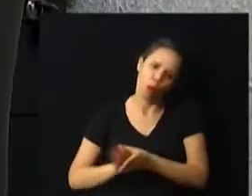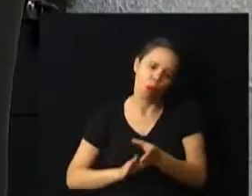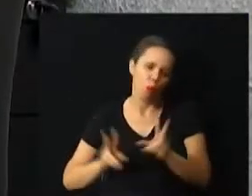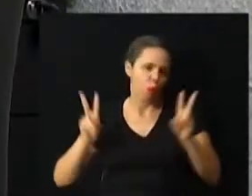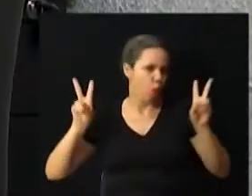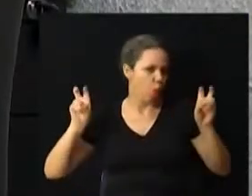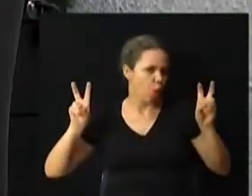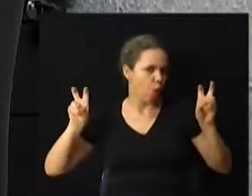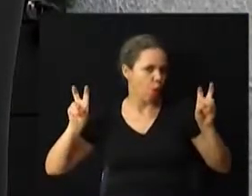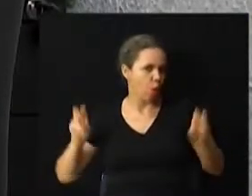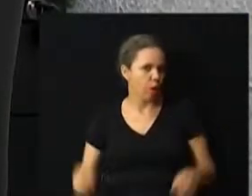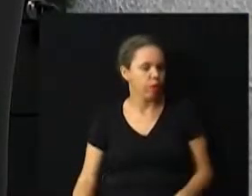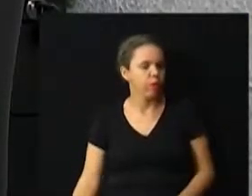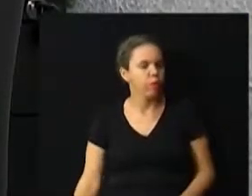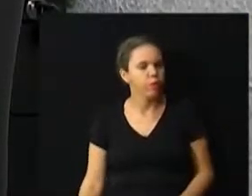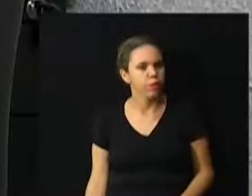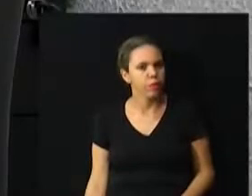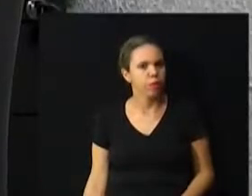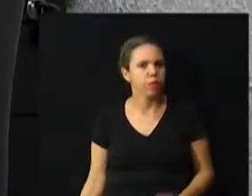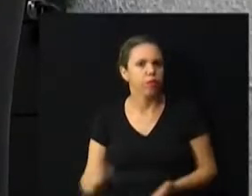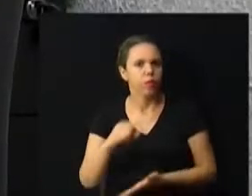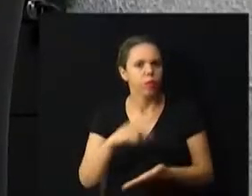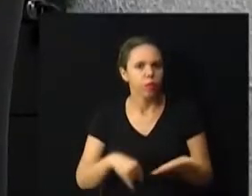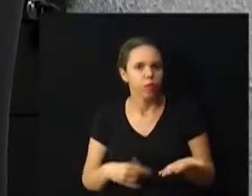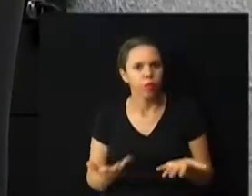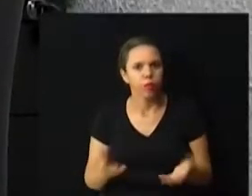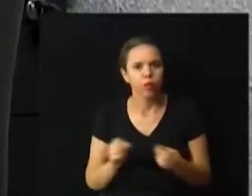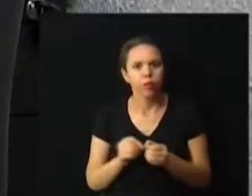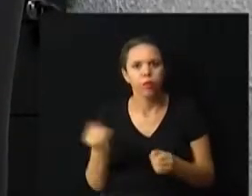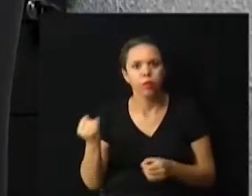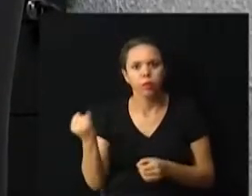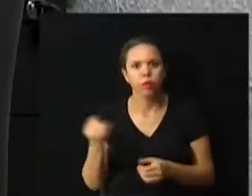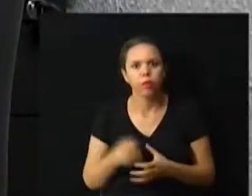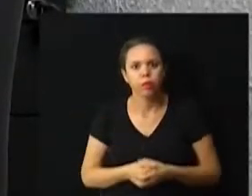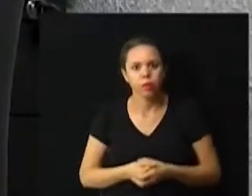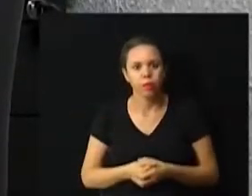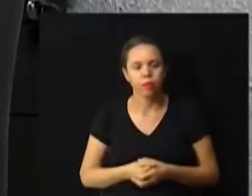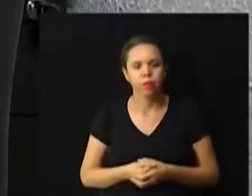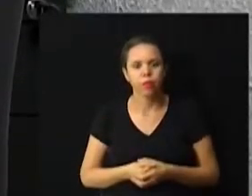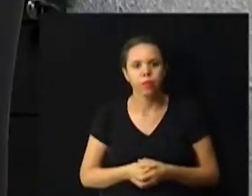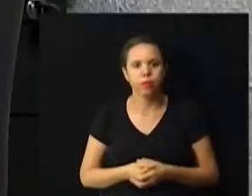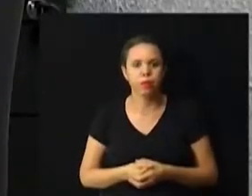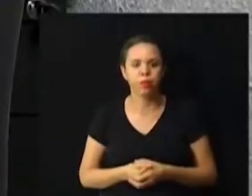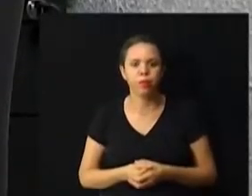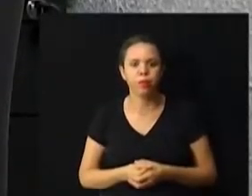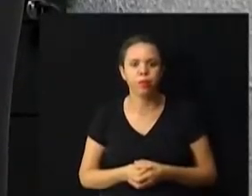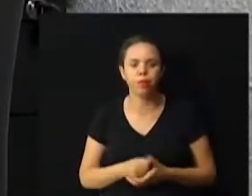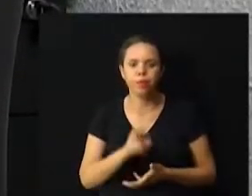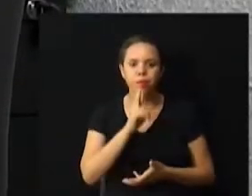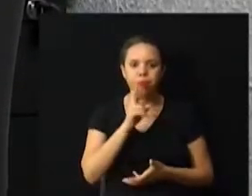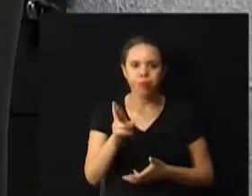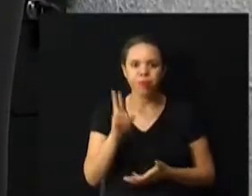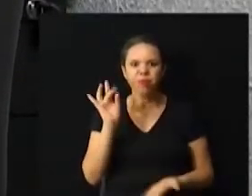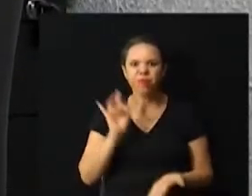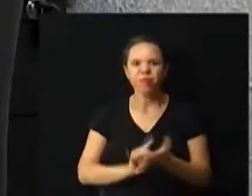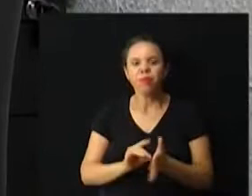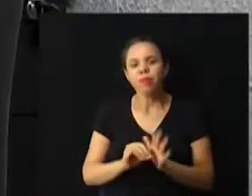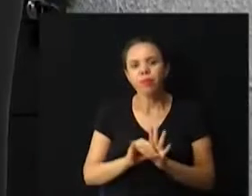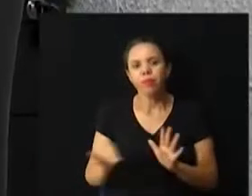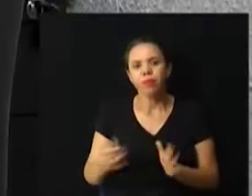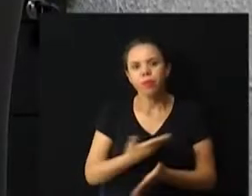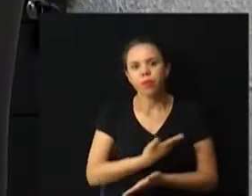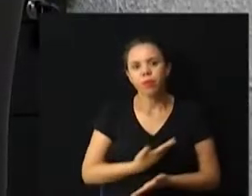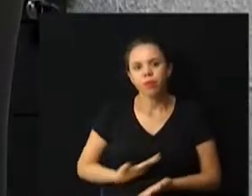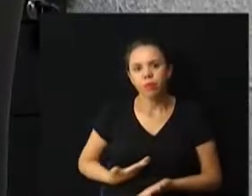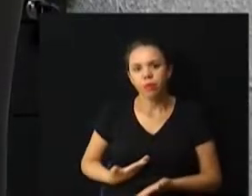a respeito desse assunto. O requerimento que a gente faz é muito importante nesse sentido. É uma resposta oficial do